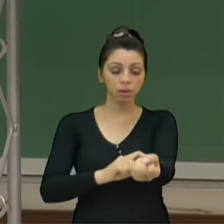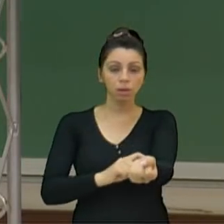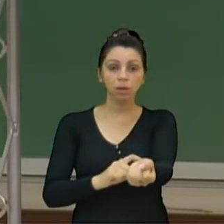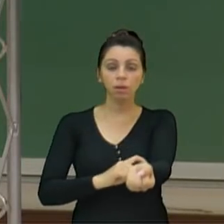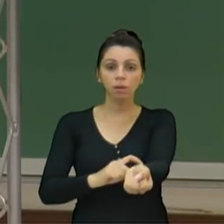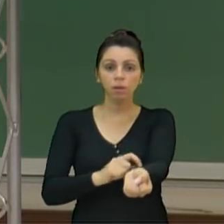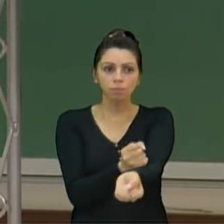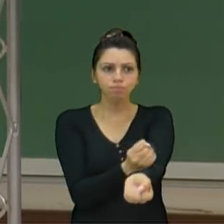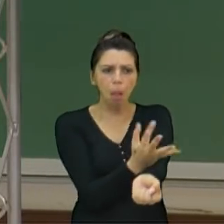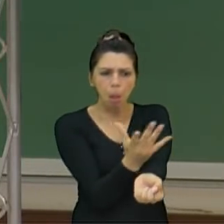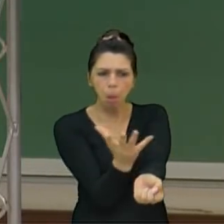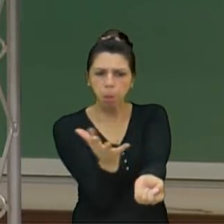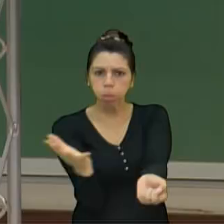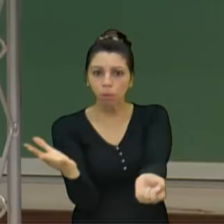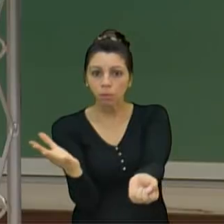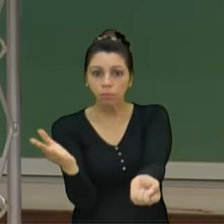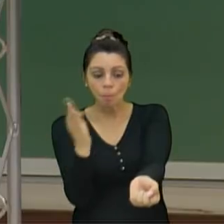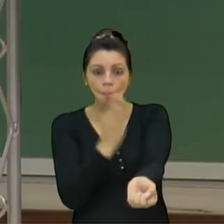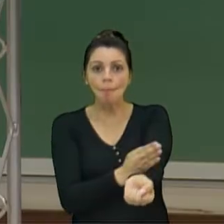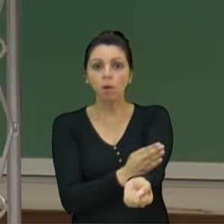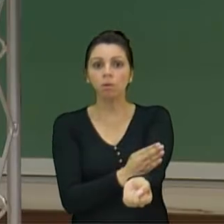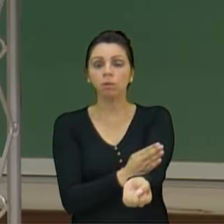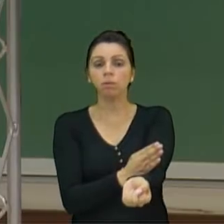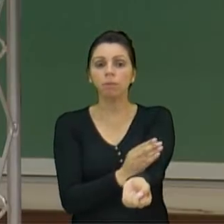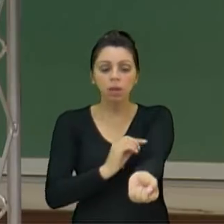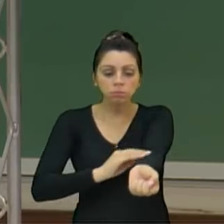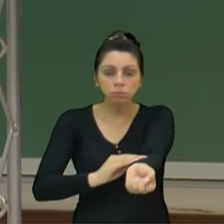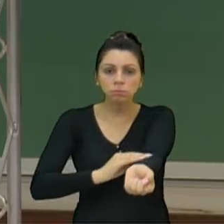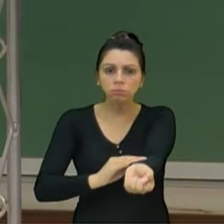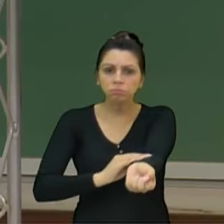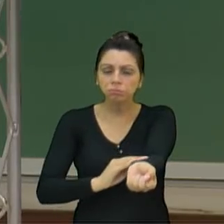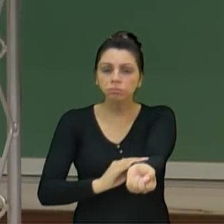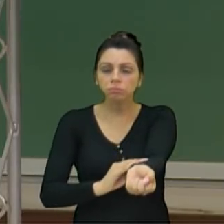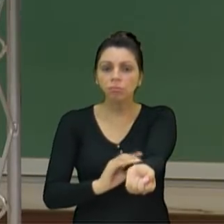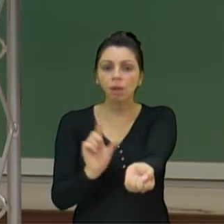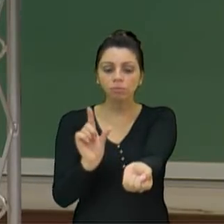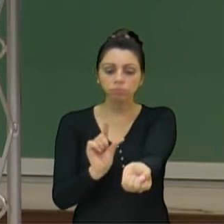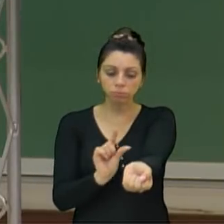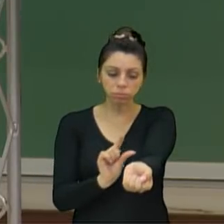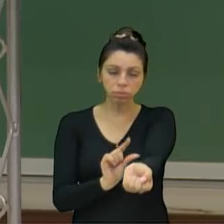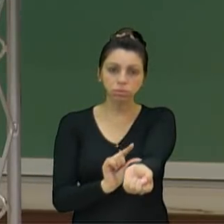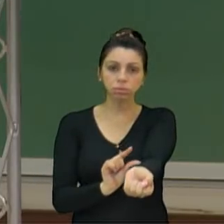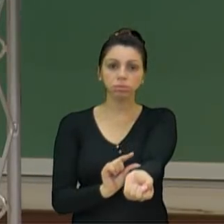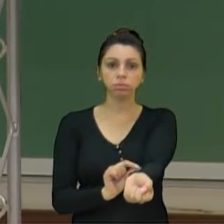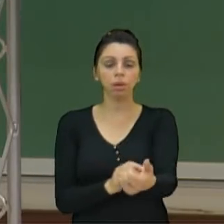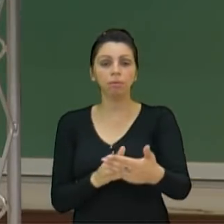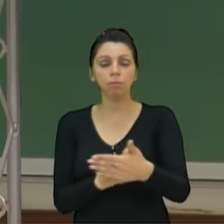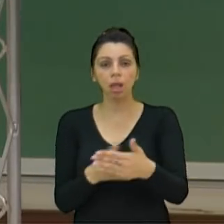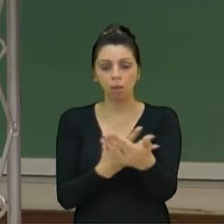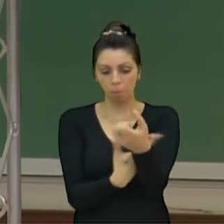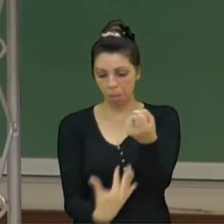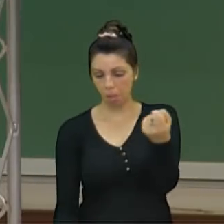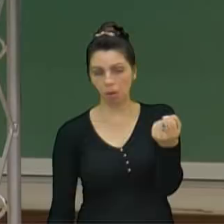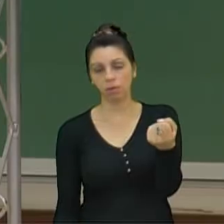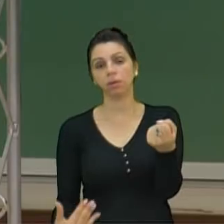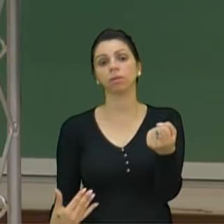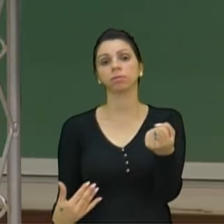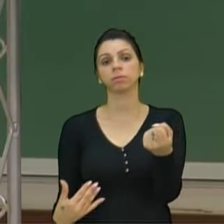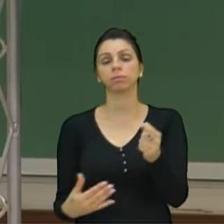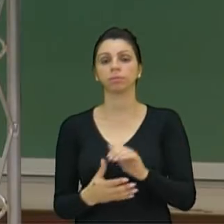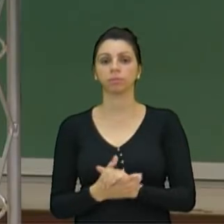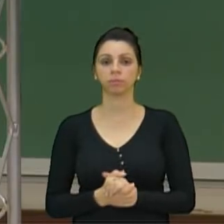estancar sangramentos, né? Para formar aquela casquinha de sangue, para impedir que a gente fique perdendo sangue,